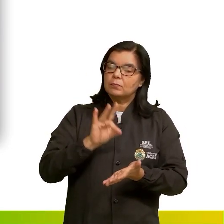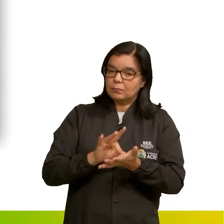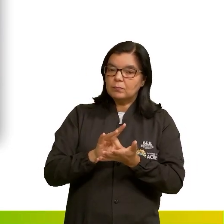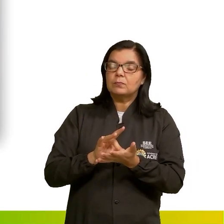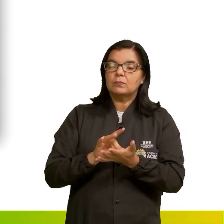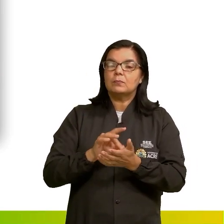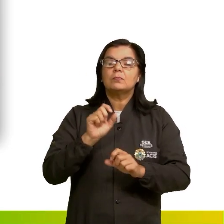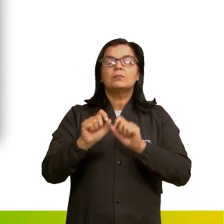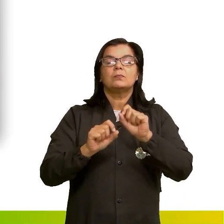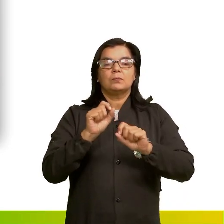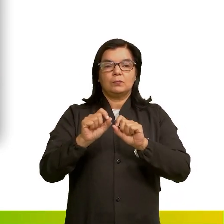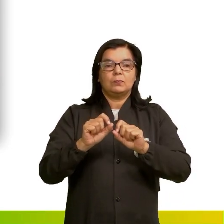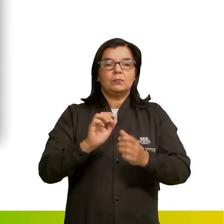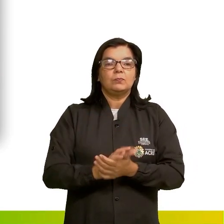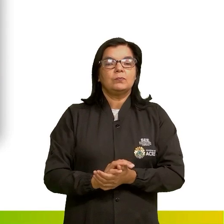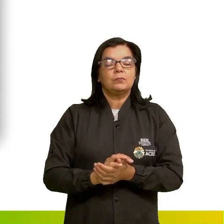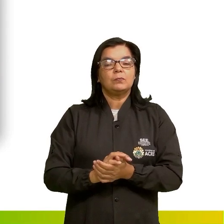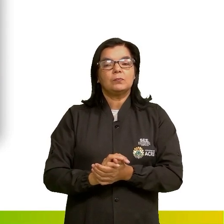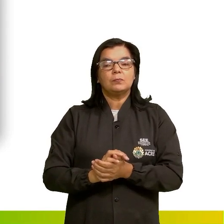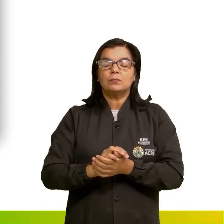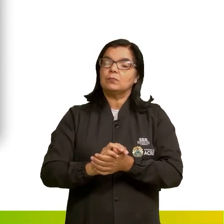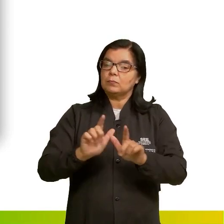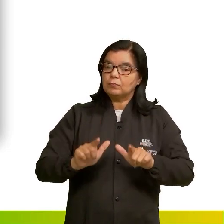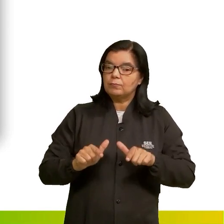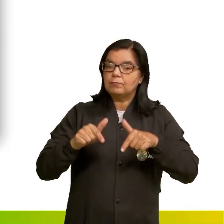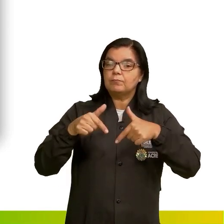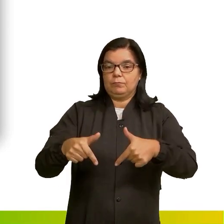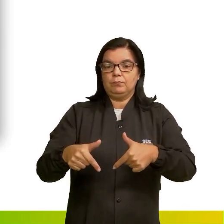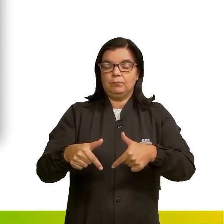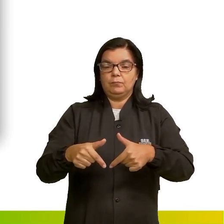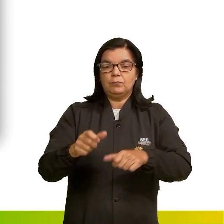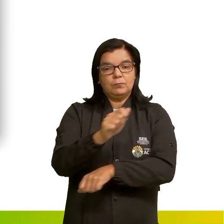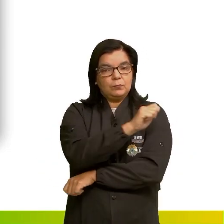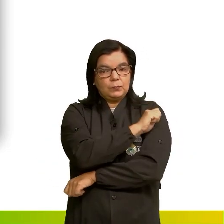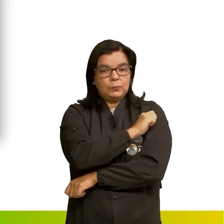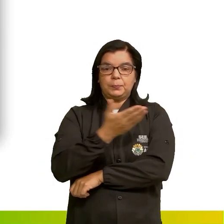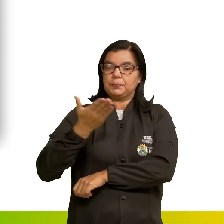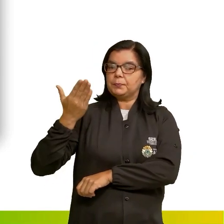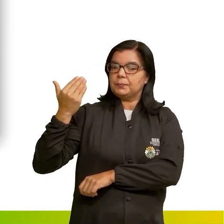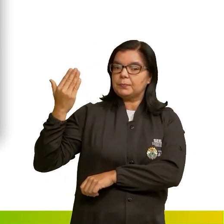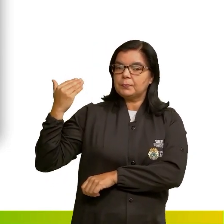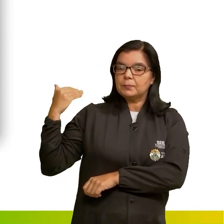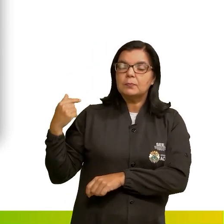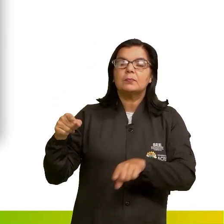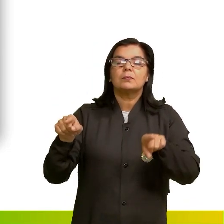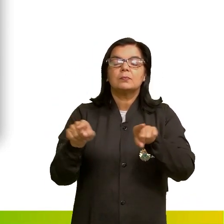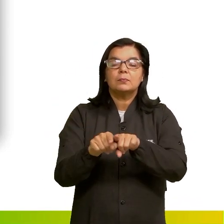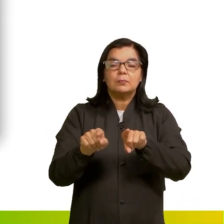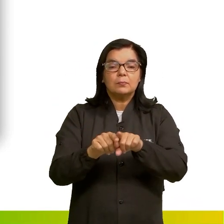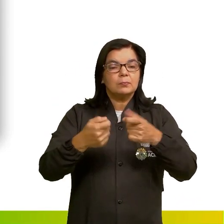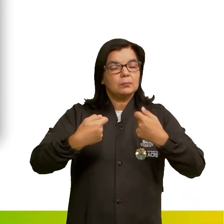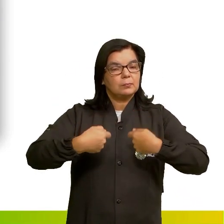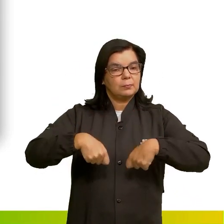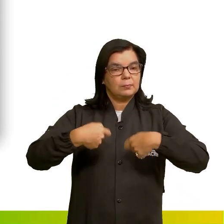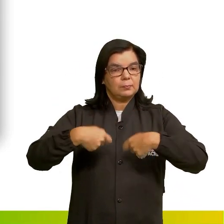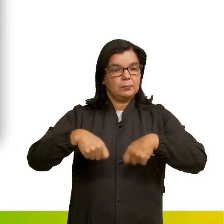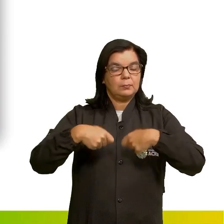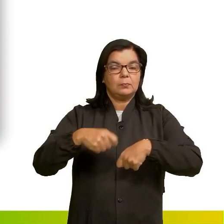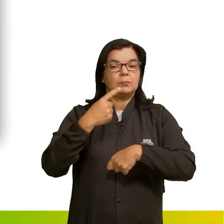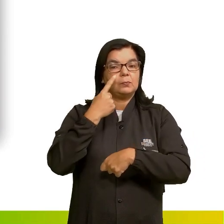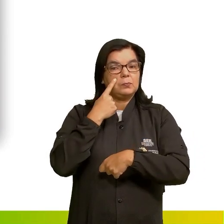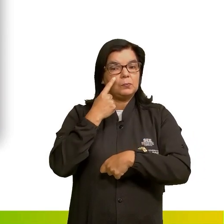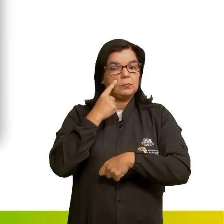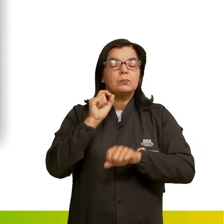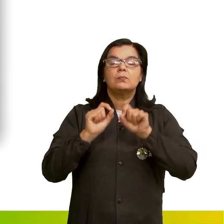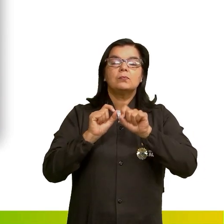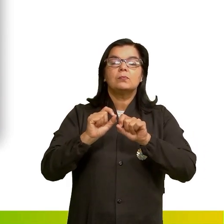relativas à atuação de movimentos estudantis no passado e também é necessário nós também